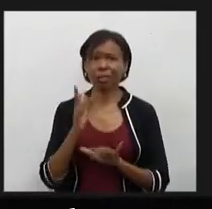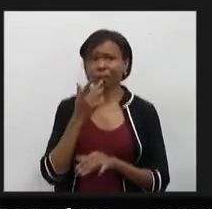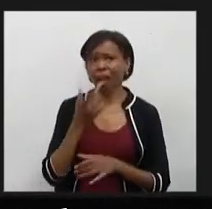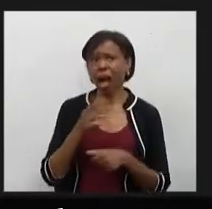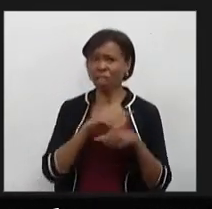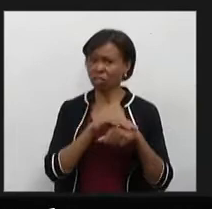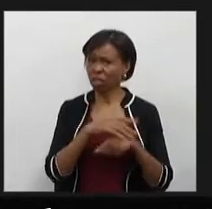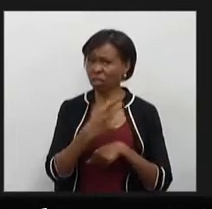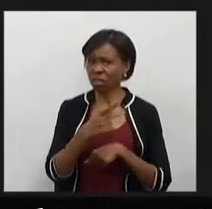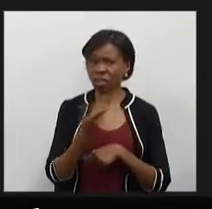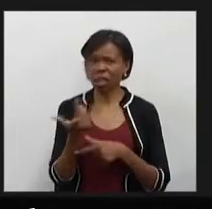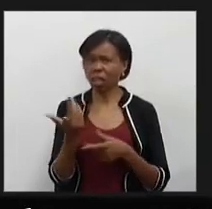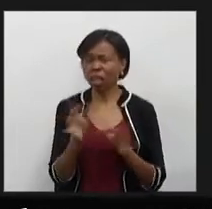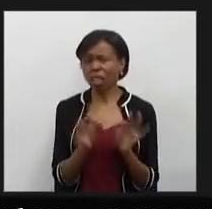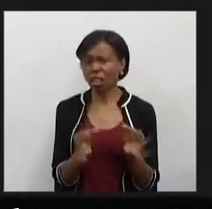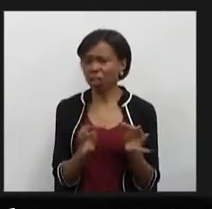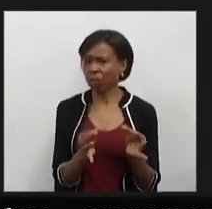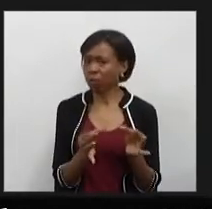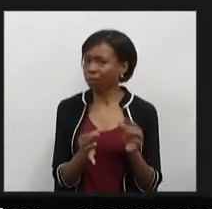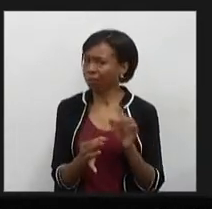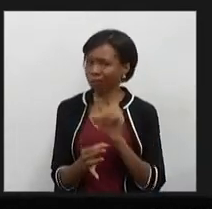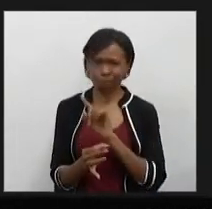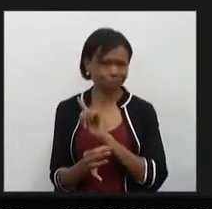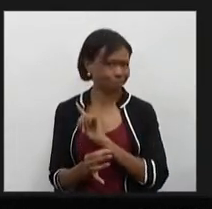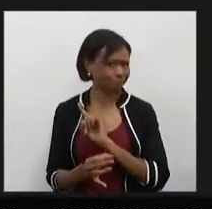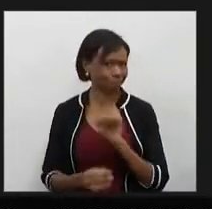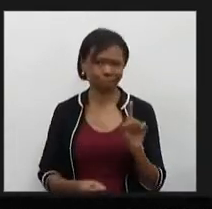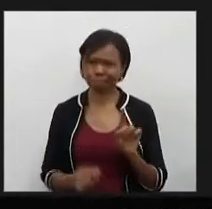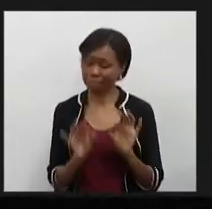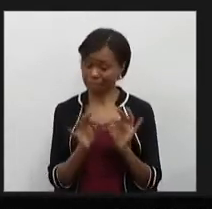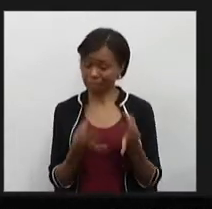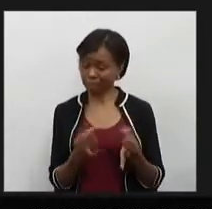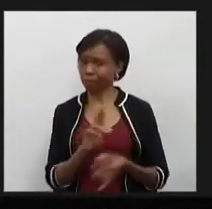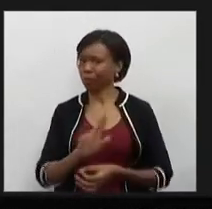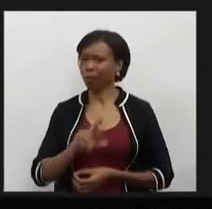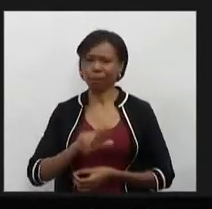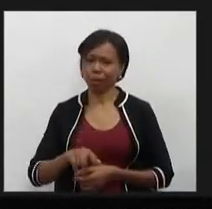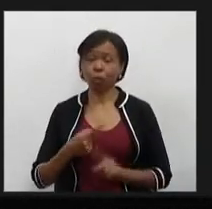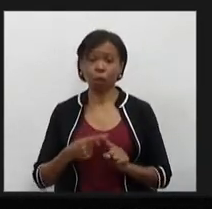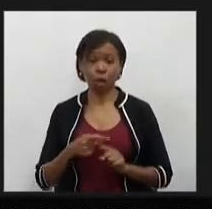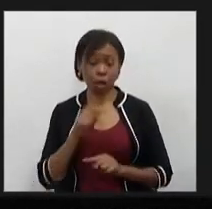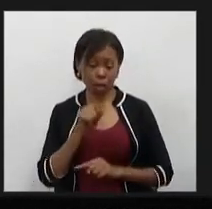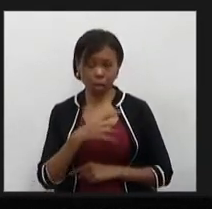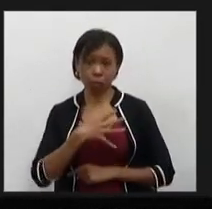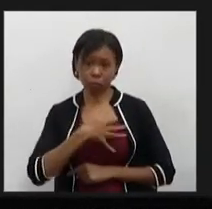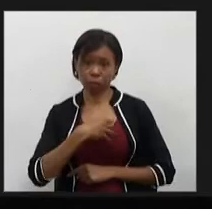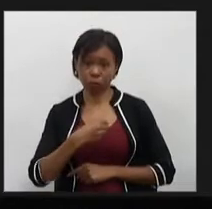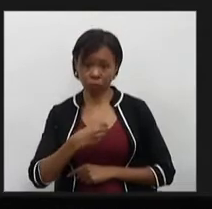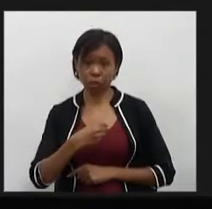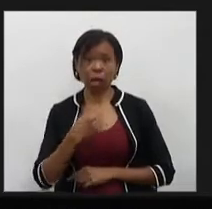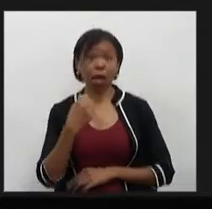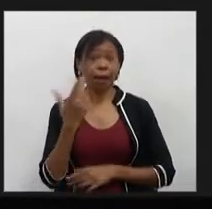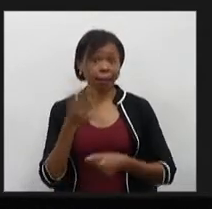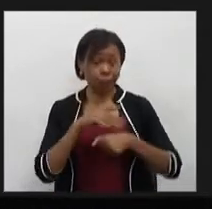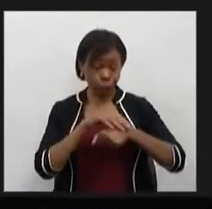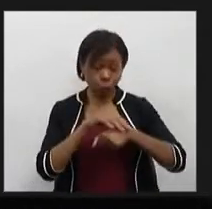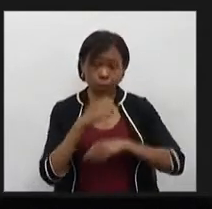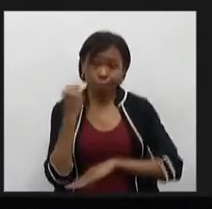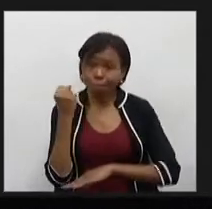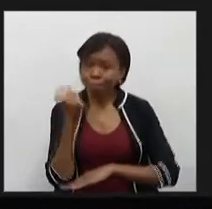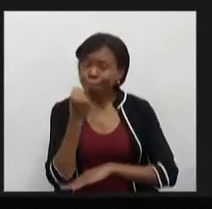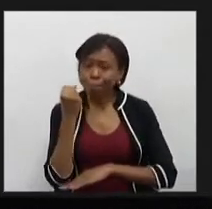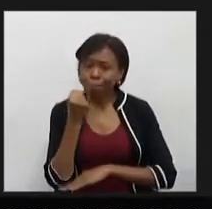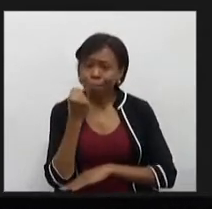assim, mas o caso dela sim, porque ela é muito agressivo, tá? Ela tem imunidade